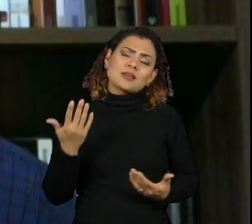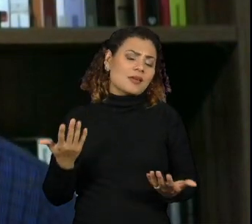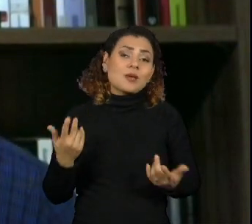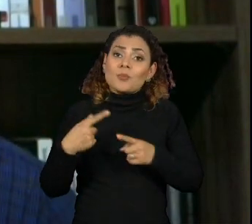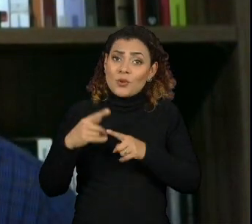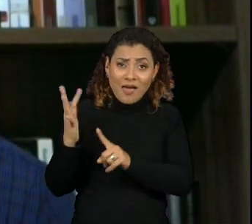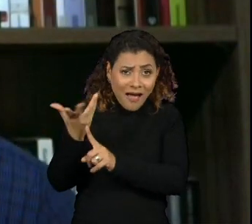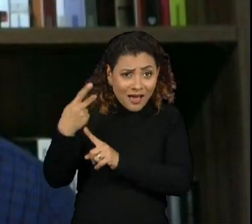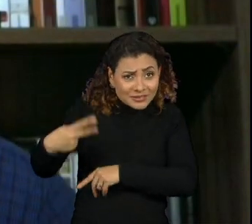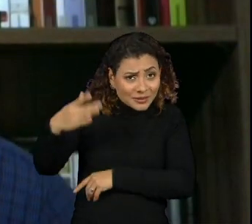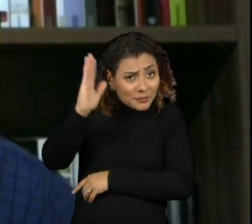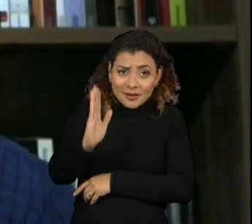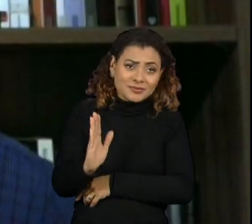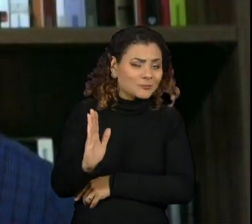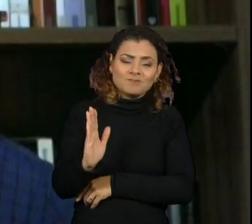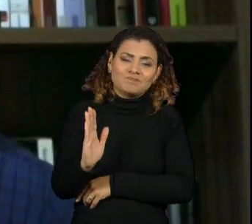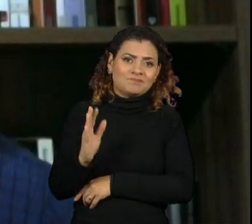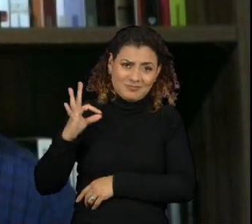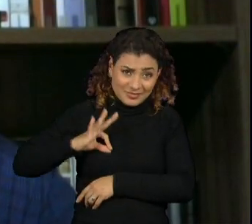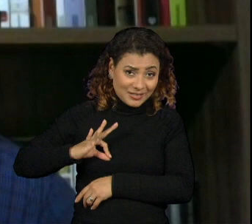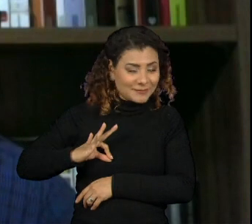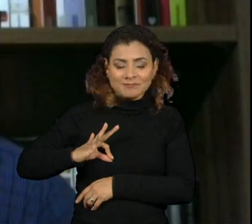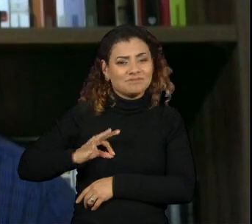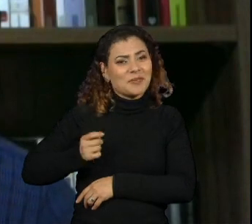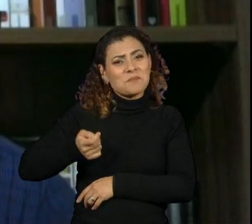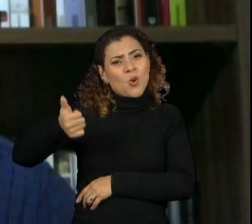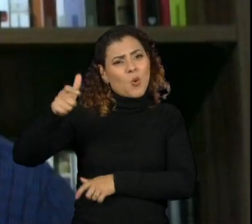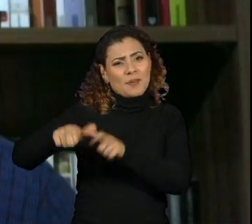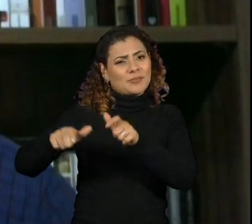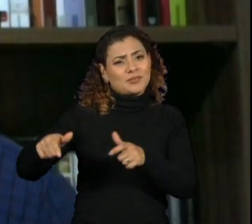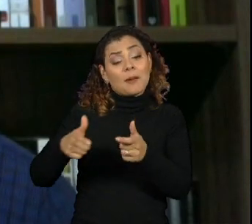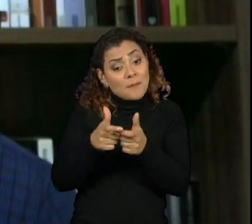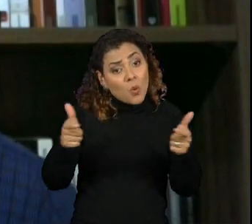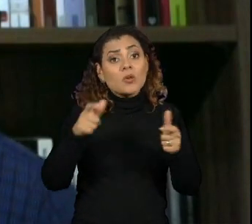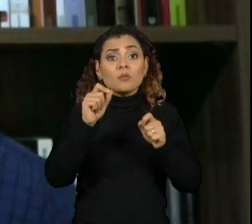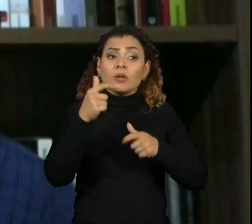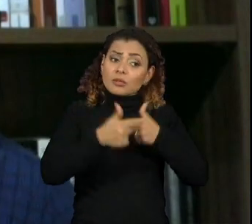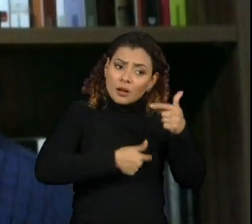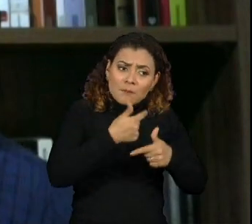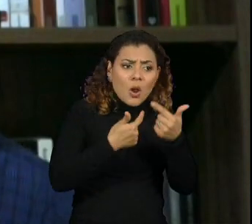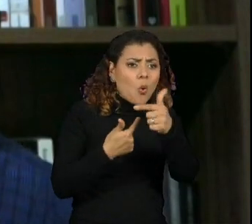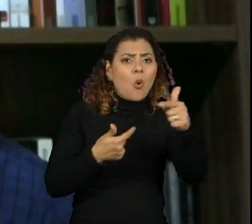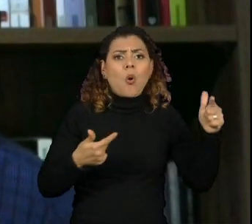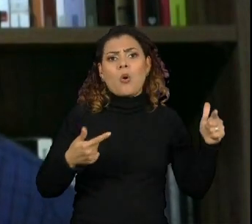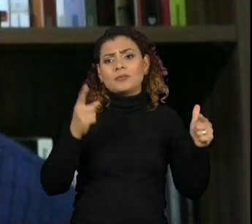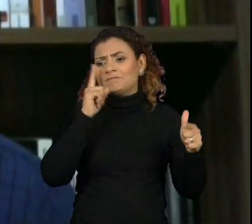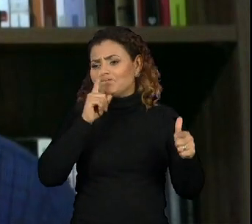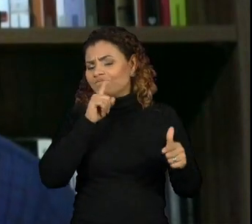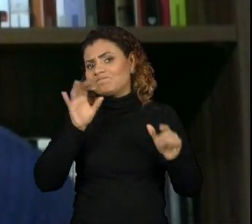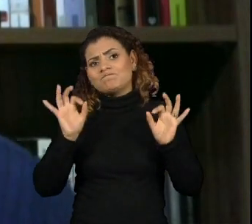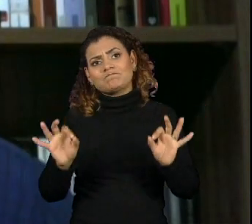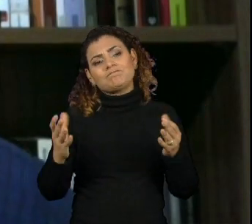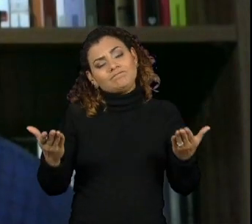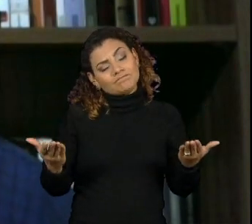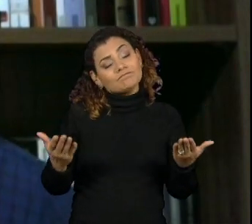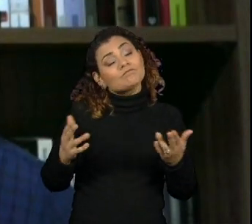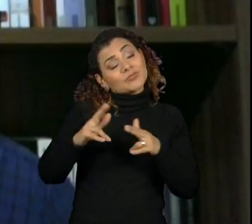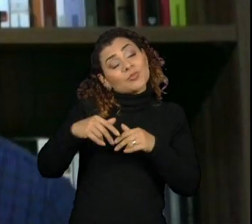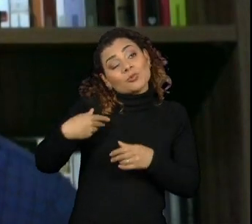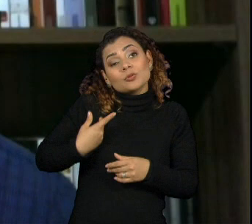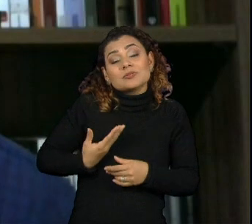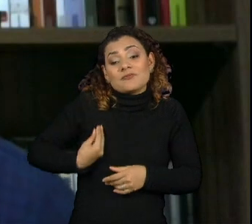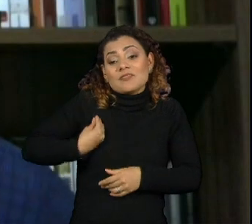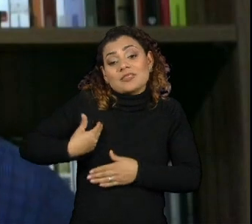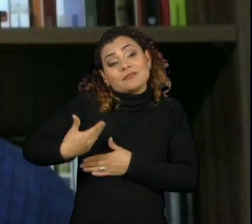de arte no nosso país é algo para poucos, né? A maioria vive em muita precariedade. Então eu segui esse